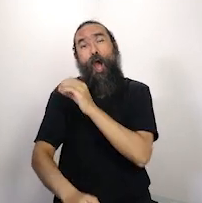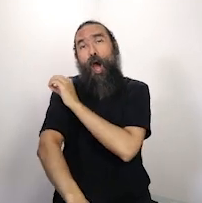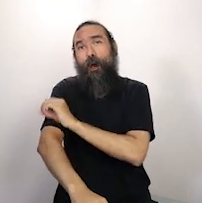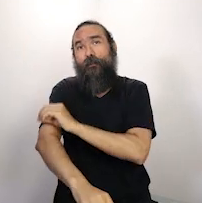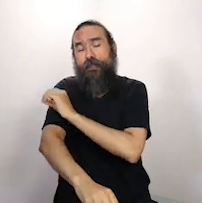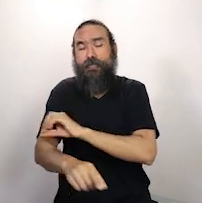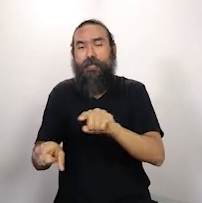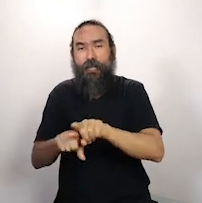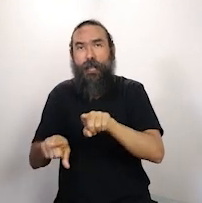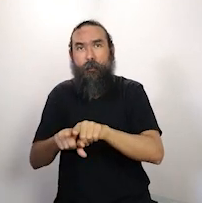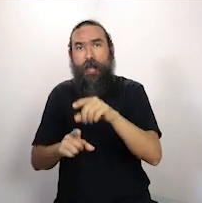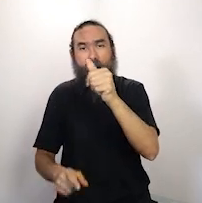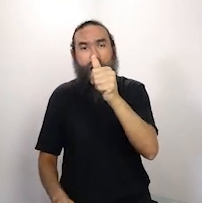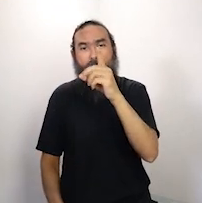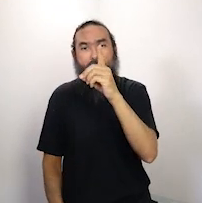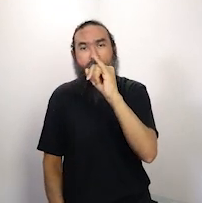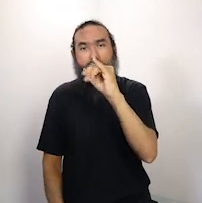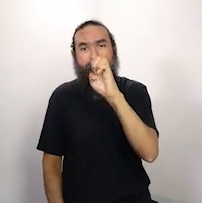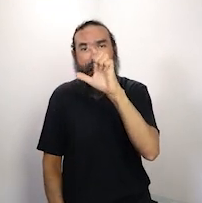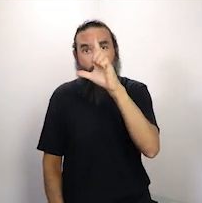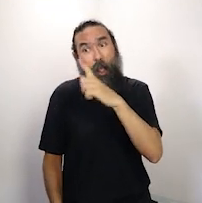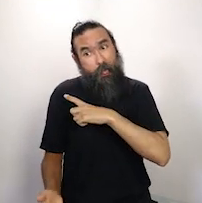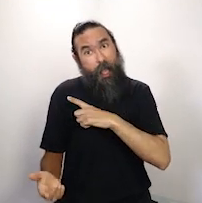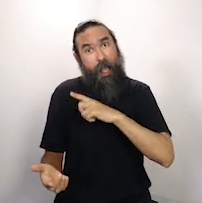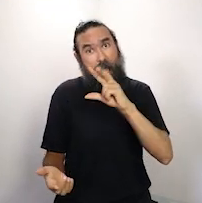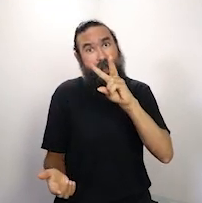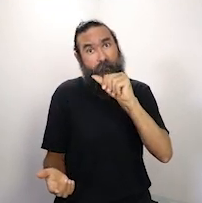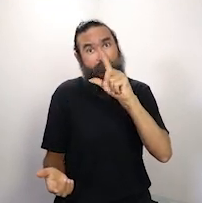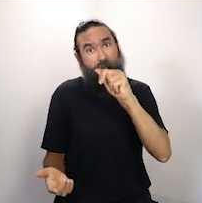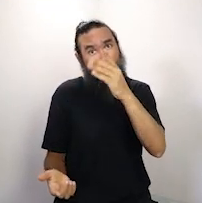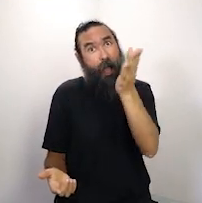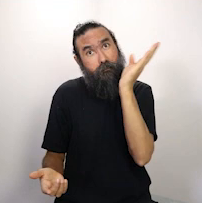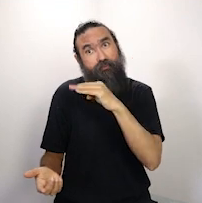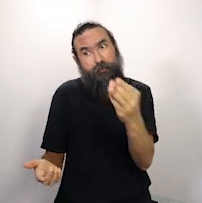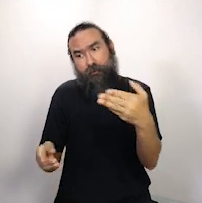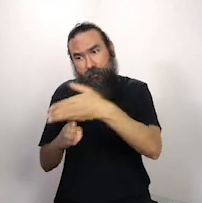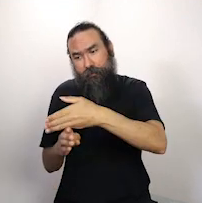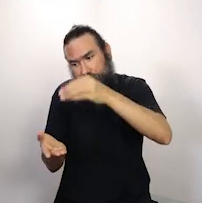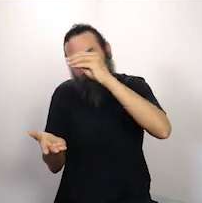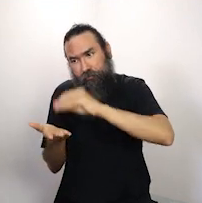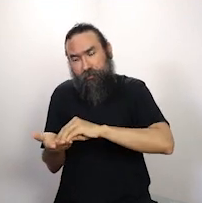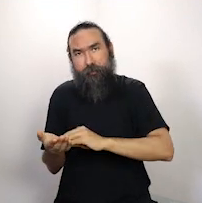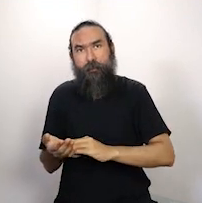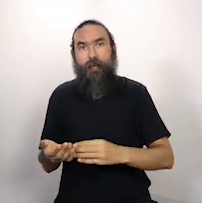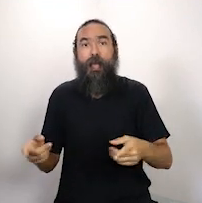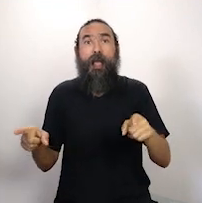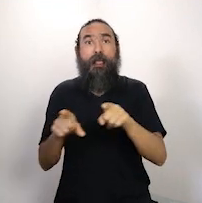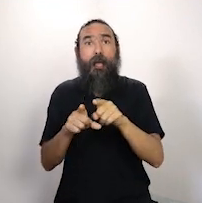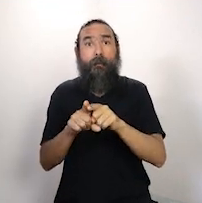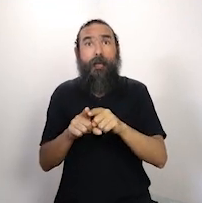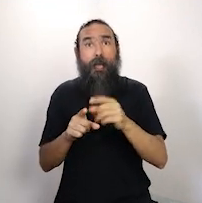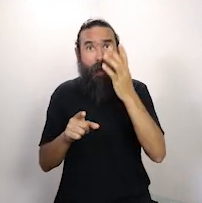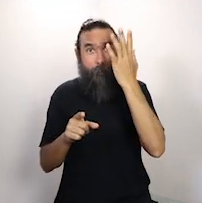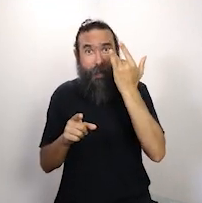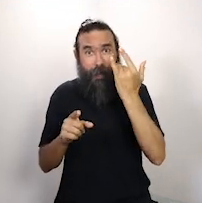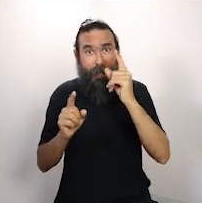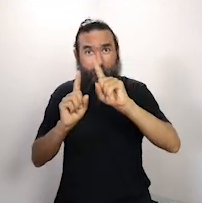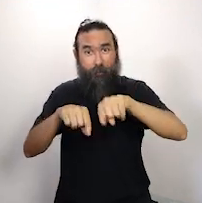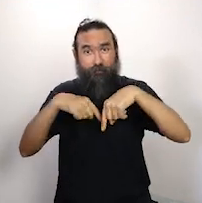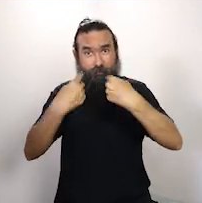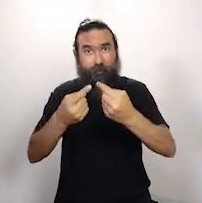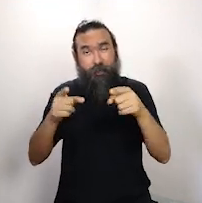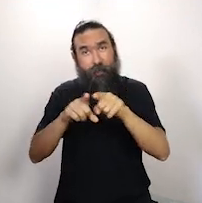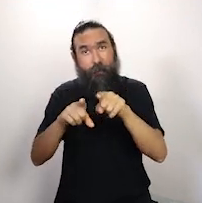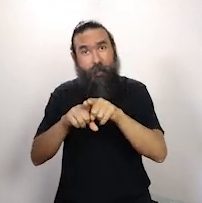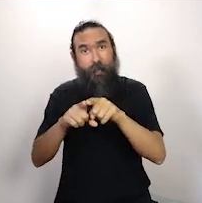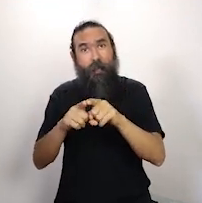Luna. Ainda tem algumas vagas. Vão lá se inscrever e participar. E a gente também tem uma roda de prosa muito bonita com uma